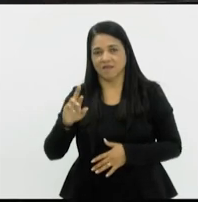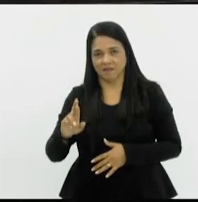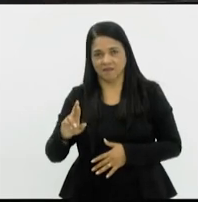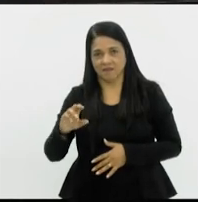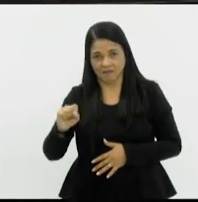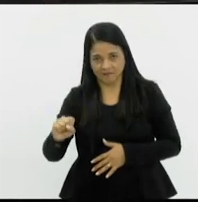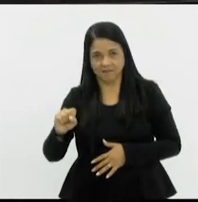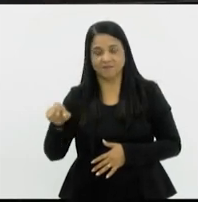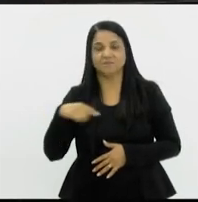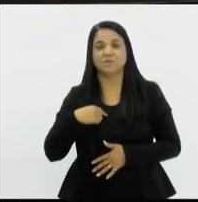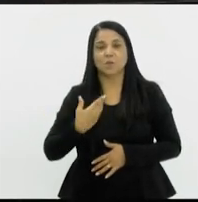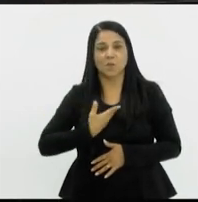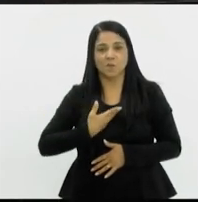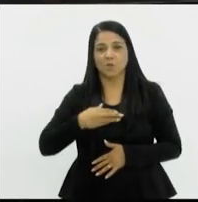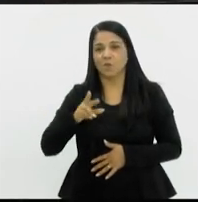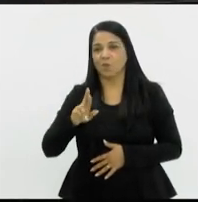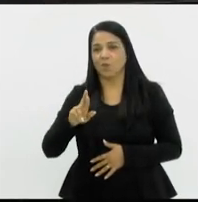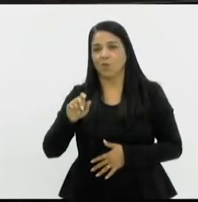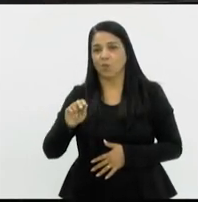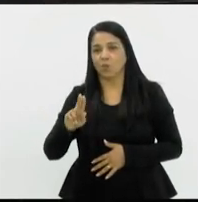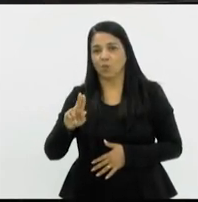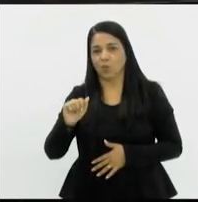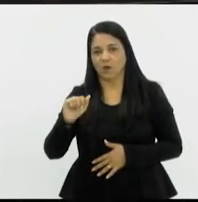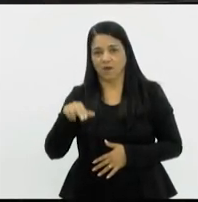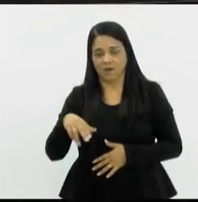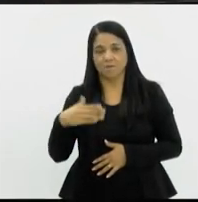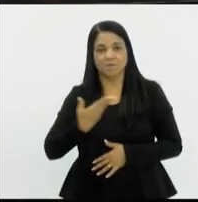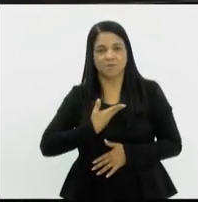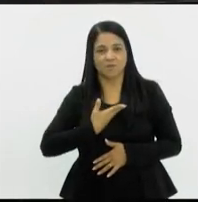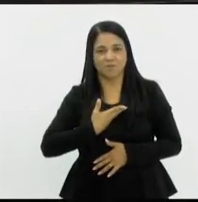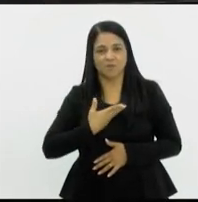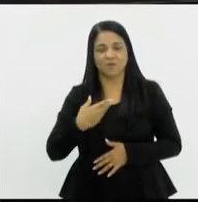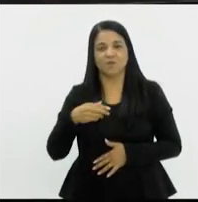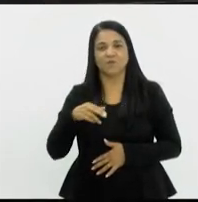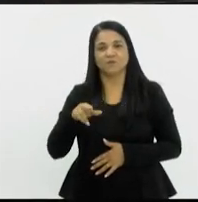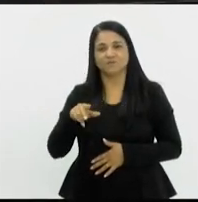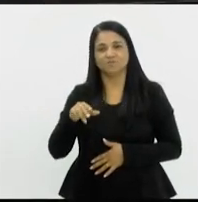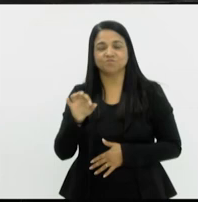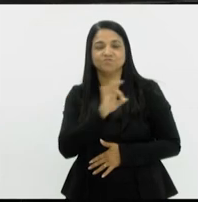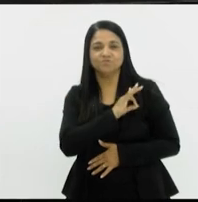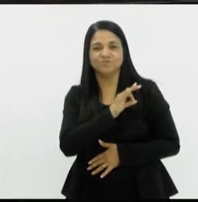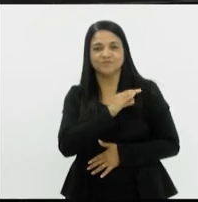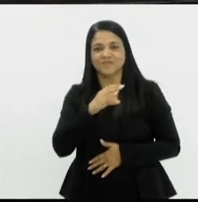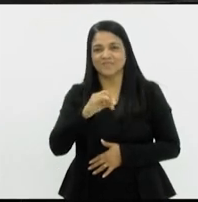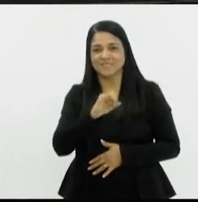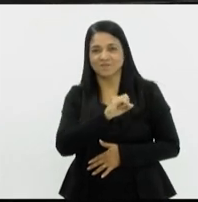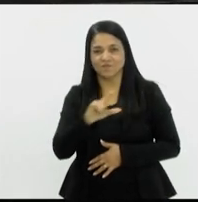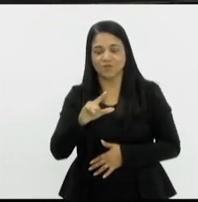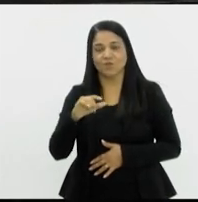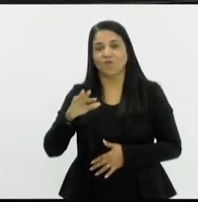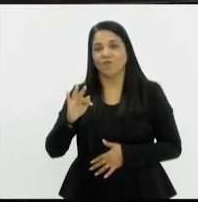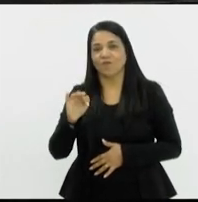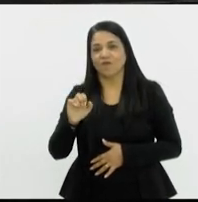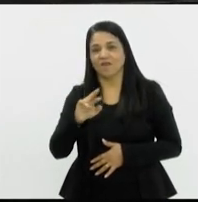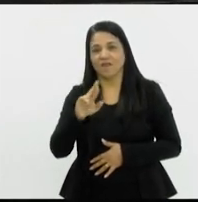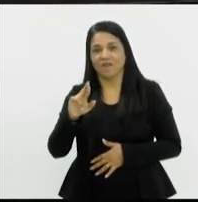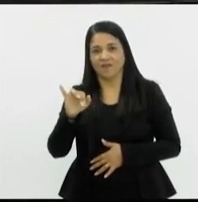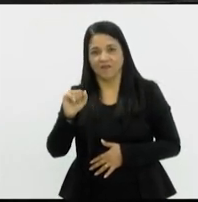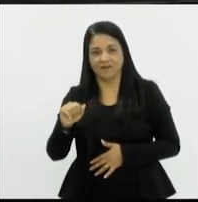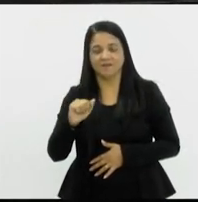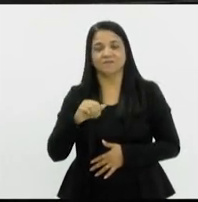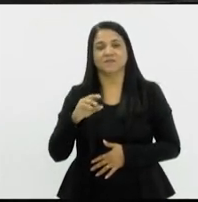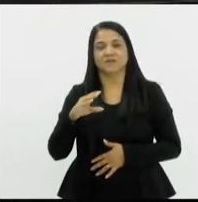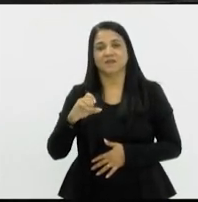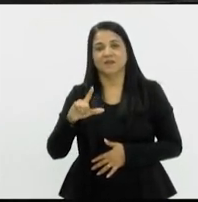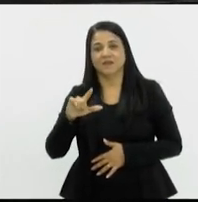o meu amigo ali, Juan, os meus amigos da minha co-irmã, Polícia Civil, que eu amo demais, Ferreira,